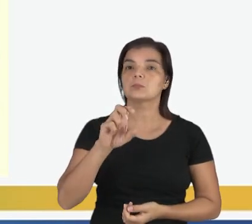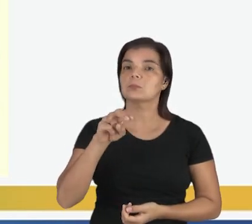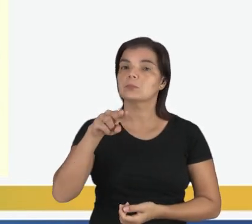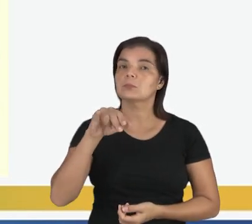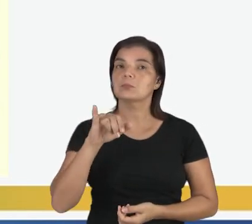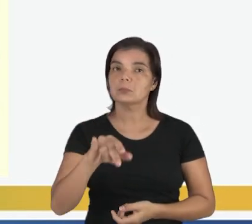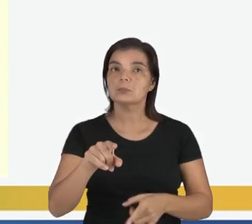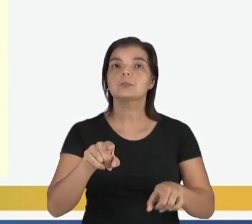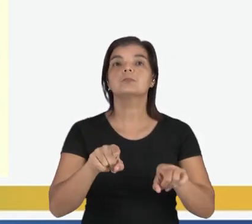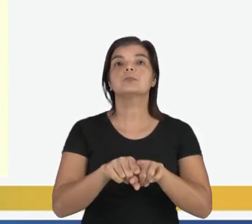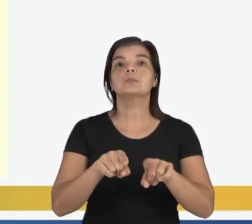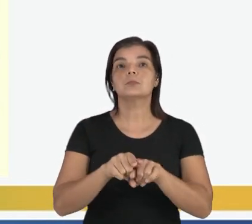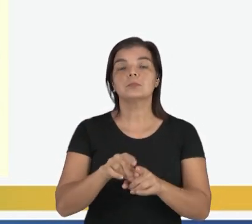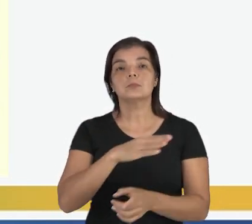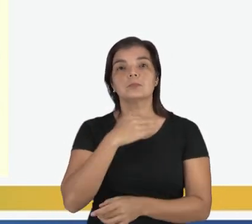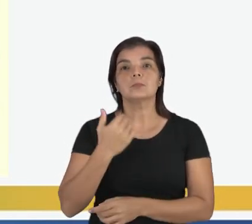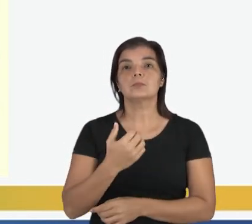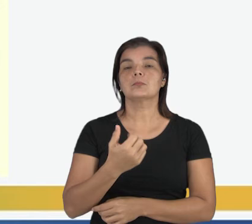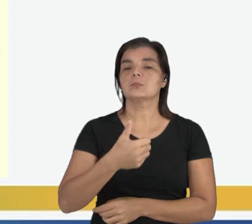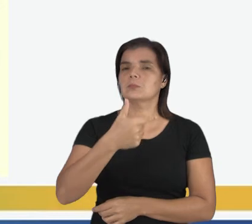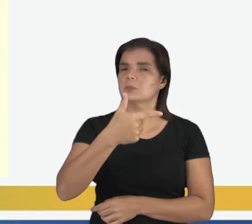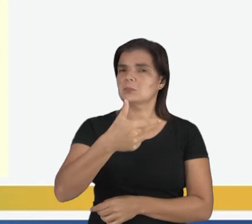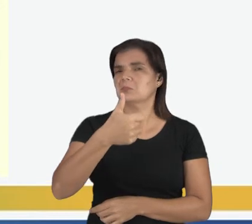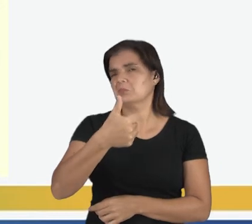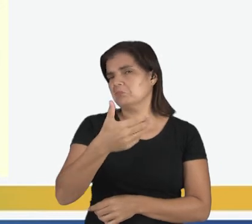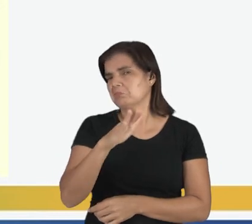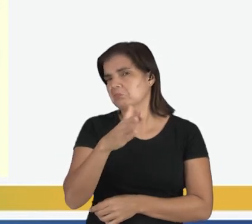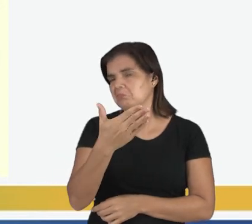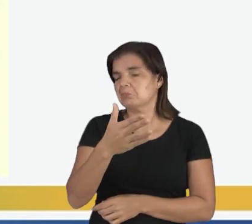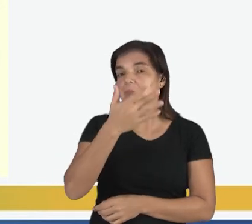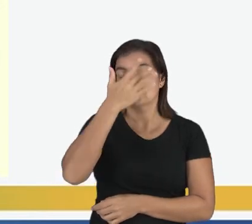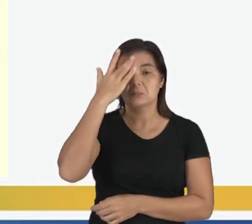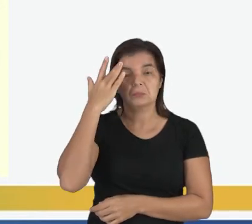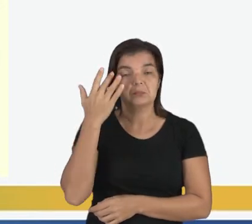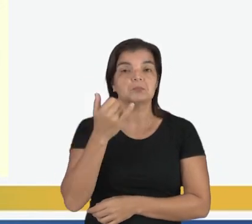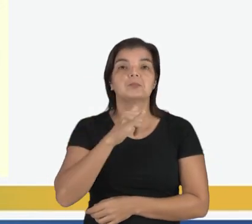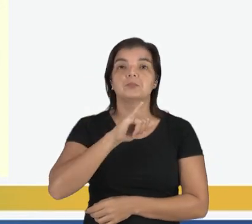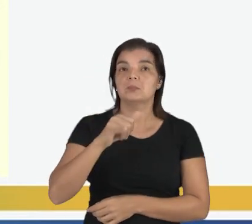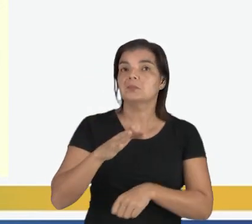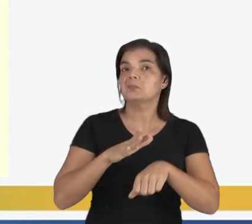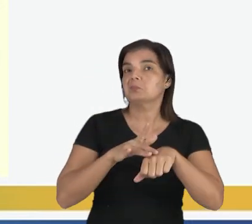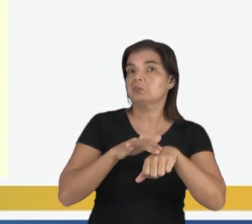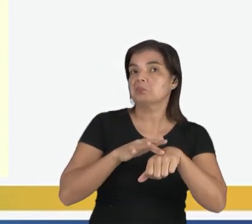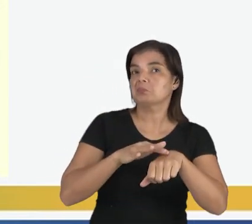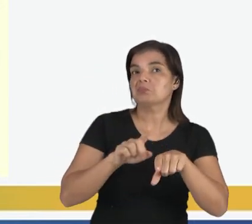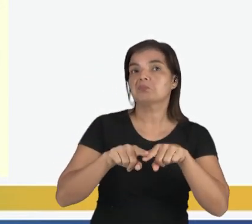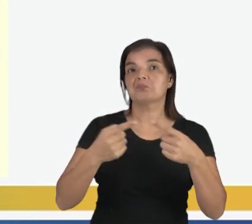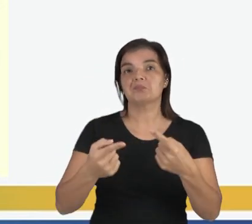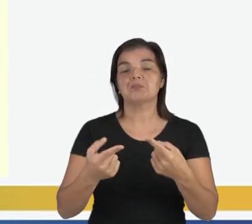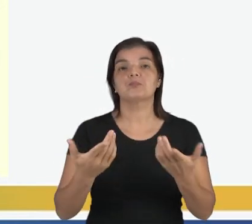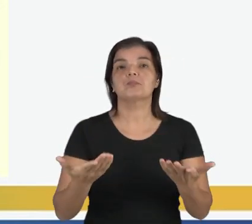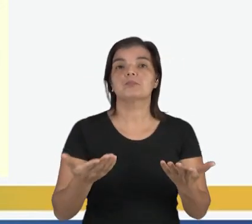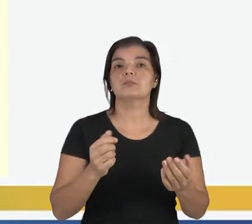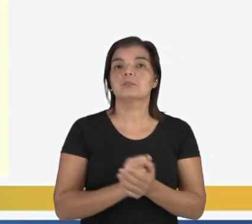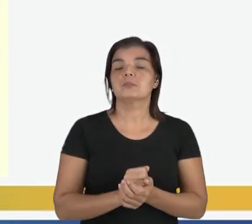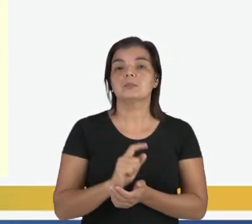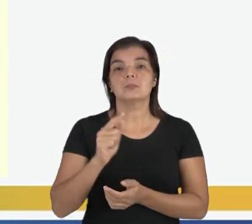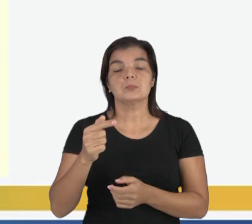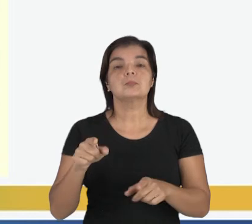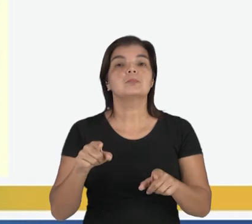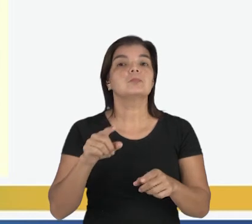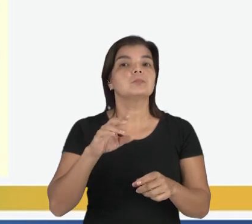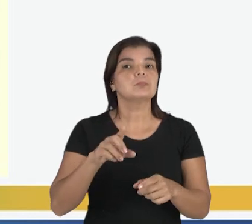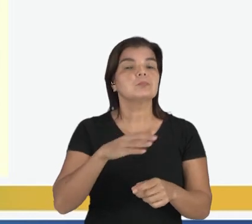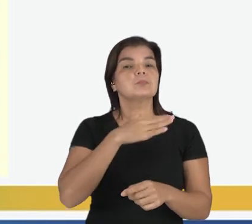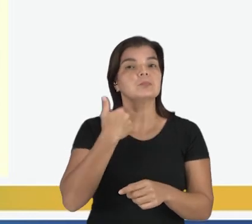Lenin, né, e aí ele vai morrer. Não se sabe muito bem, algumas pessoas dizem que foi por doenças, algumas pessoas dizem que outras questões também,